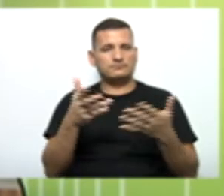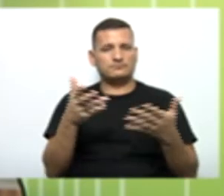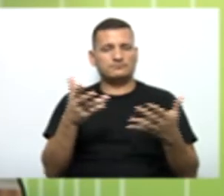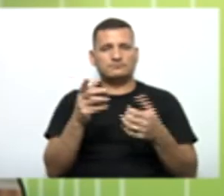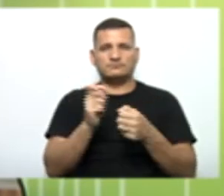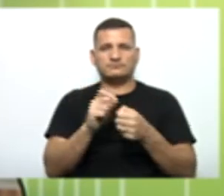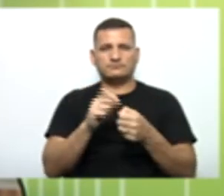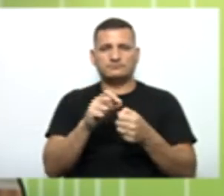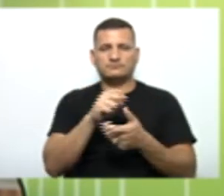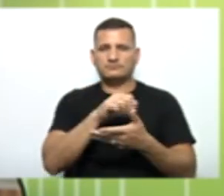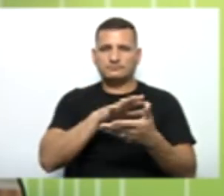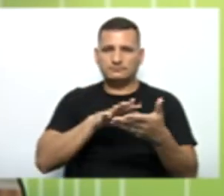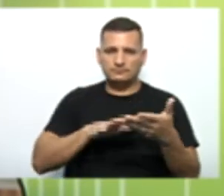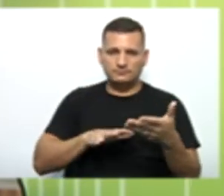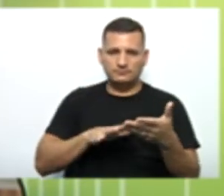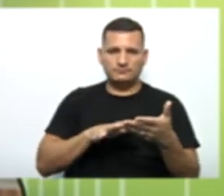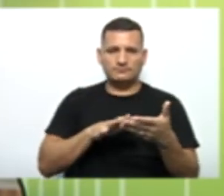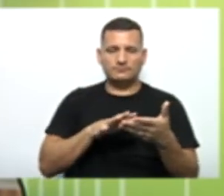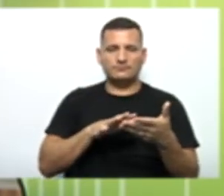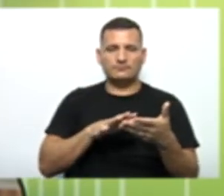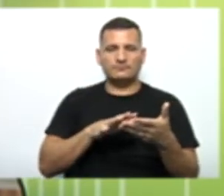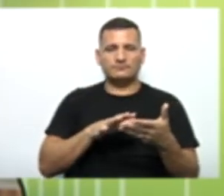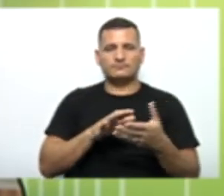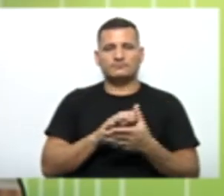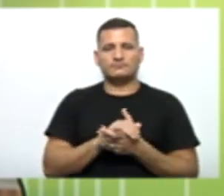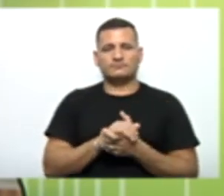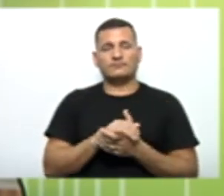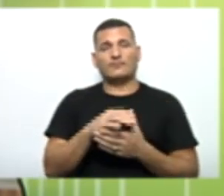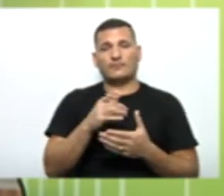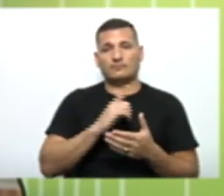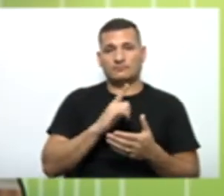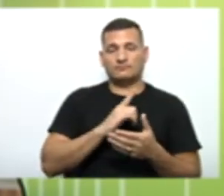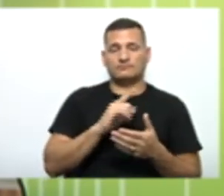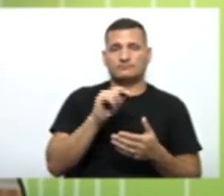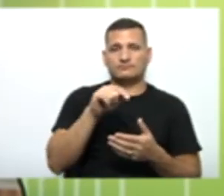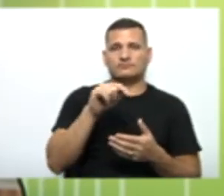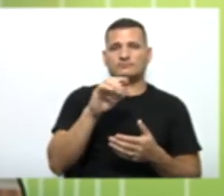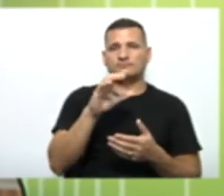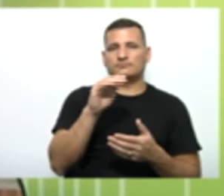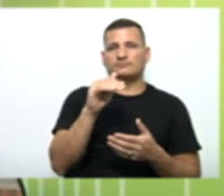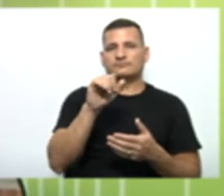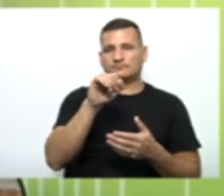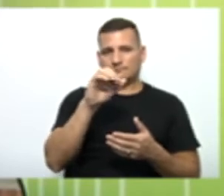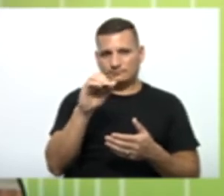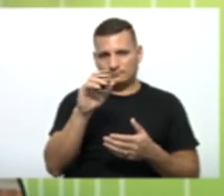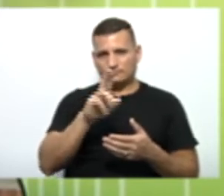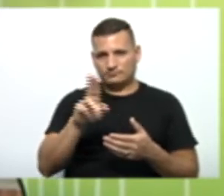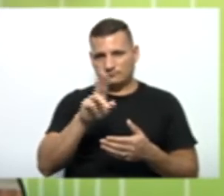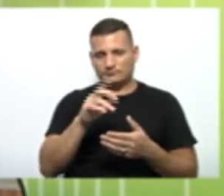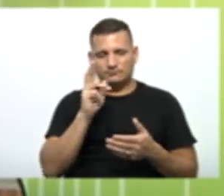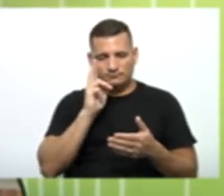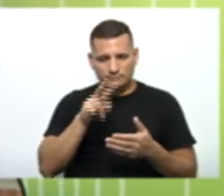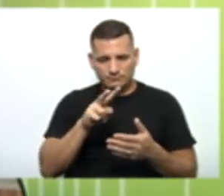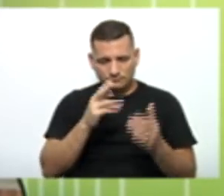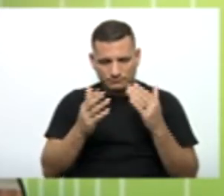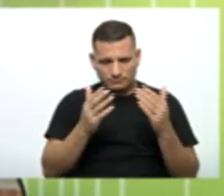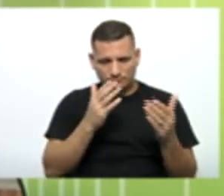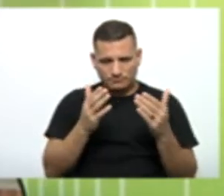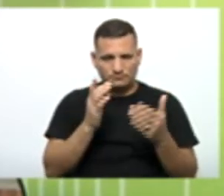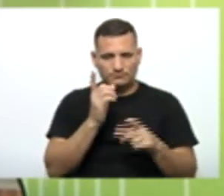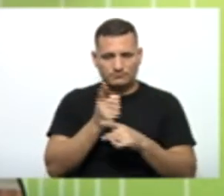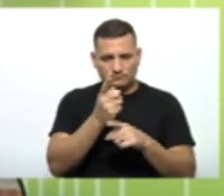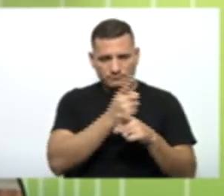fazer a atividade percurso, certo? E tem um caso onde vocês vão analisar, identificar as classes e